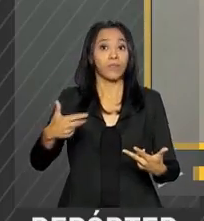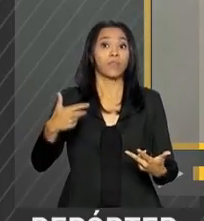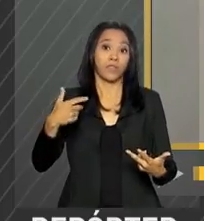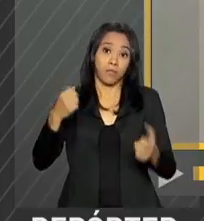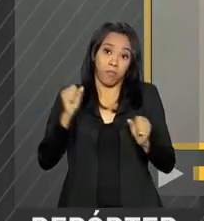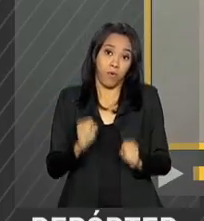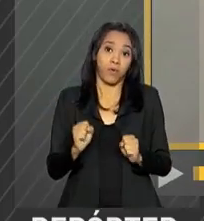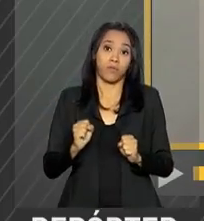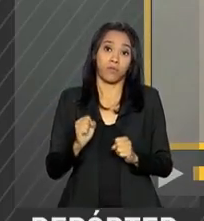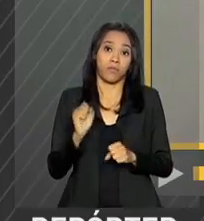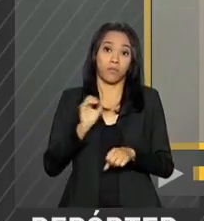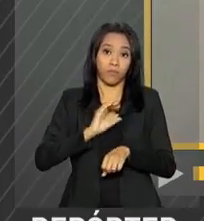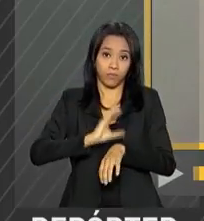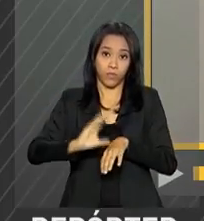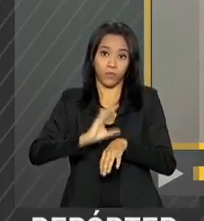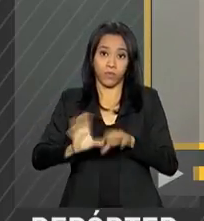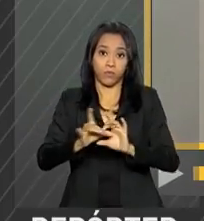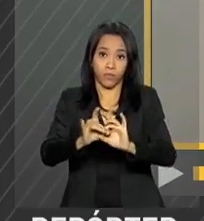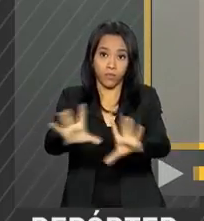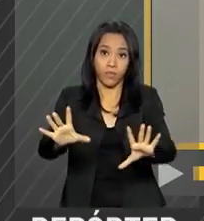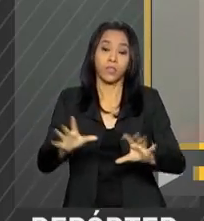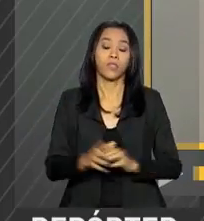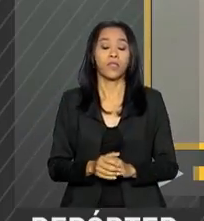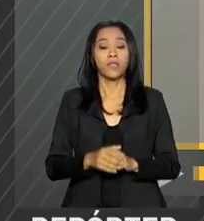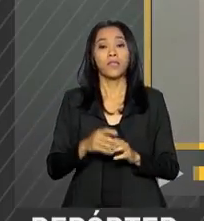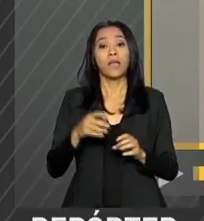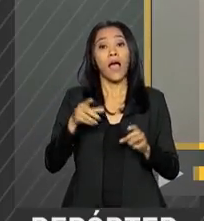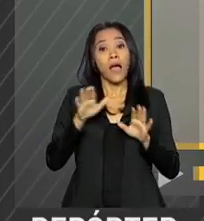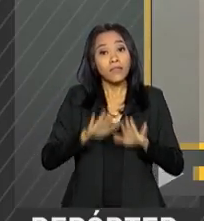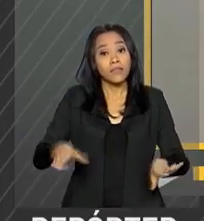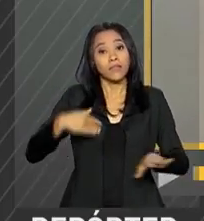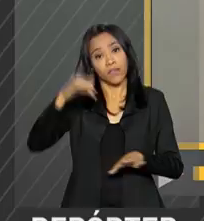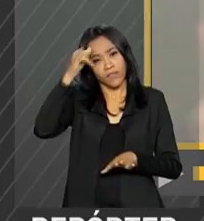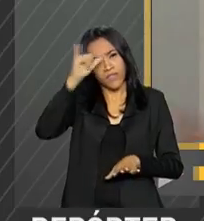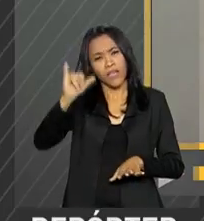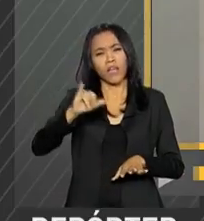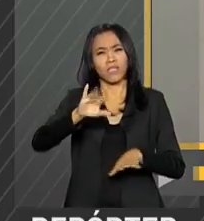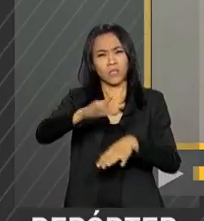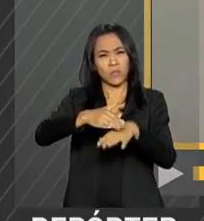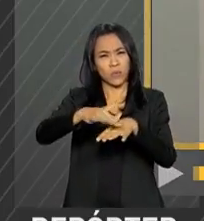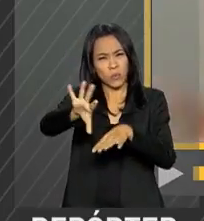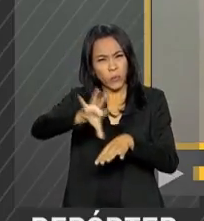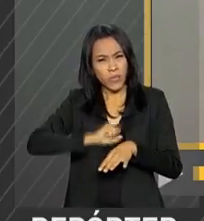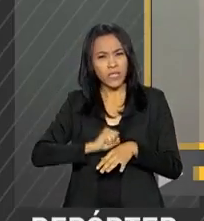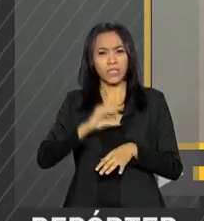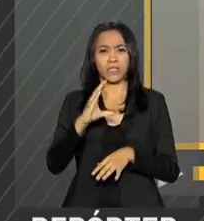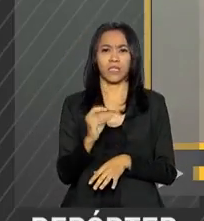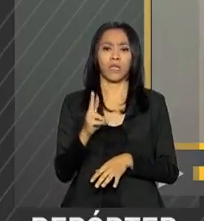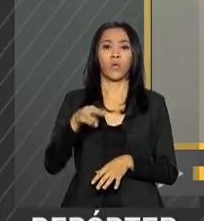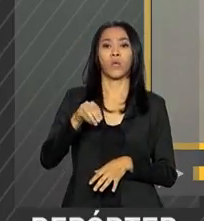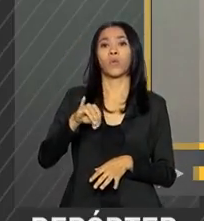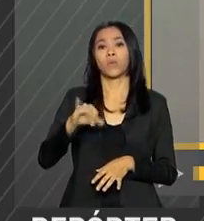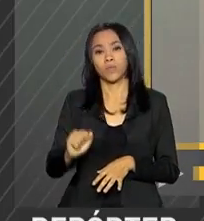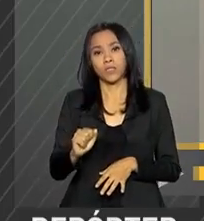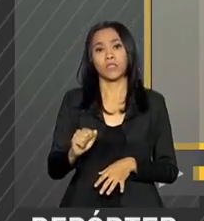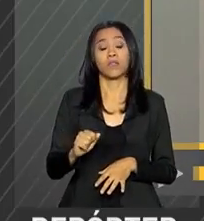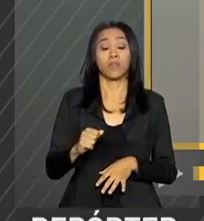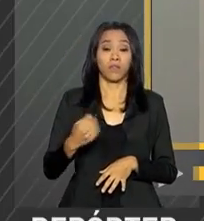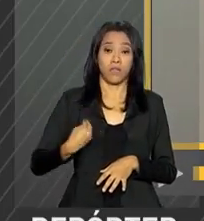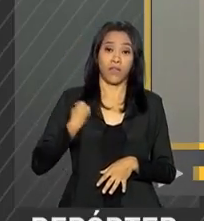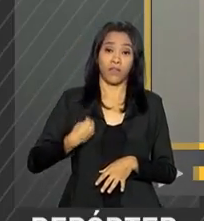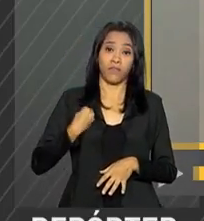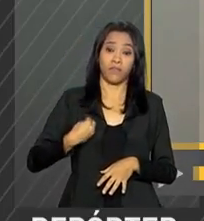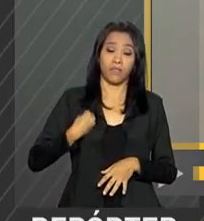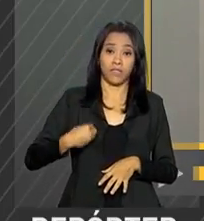permita e assim evitaremos o agravamento de doentes crônicos que os seus hospitais e pela qualidade de vida é um